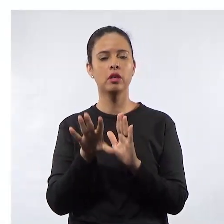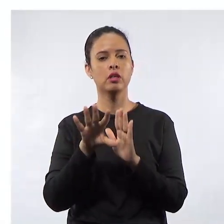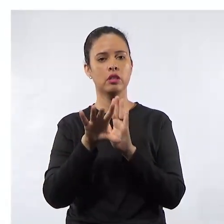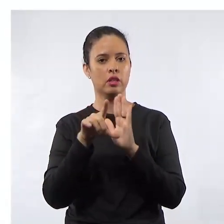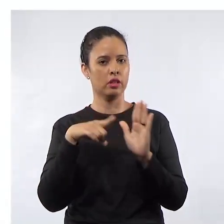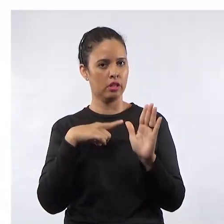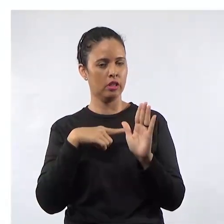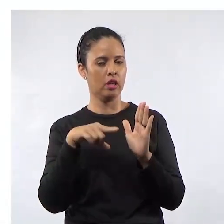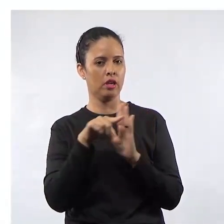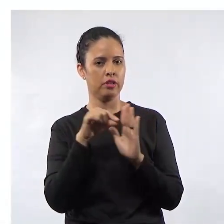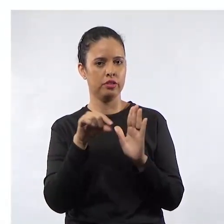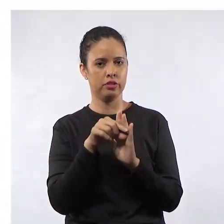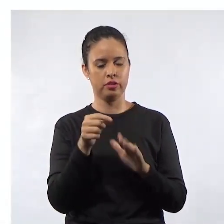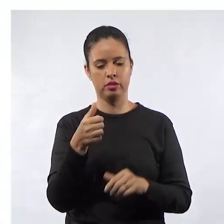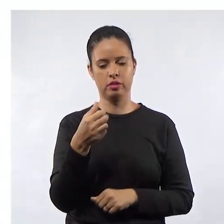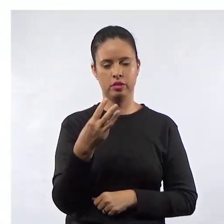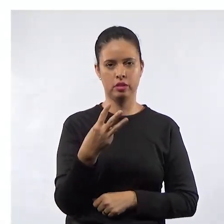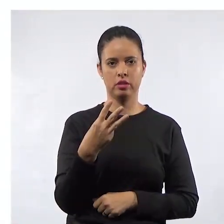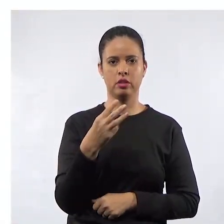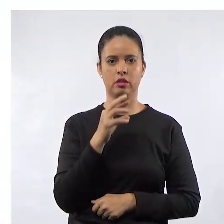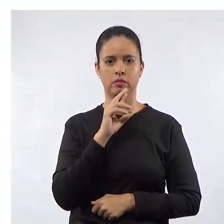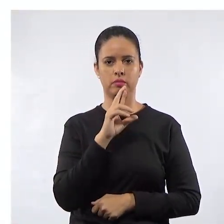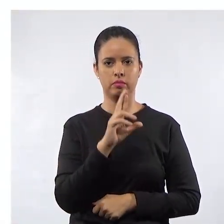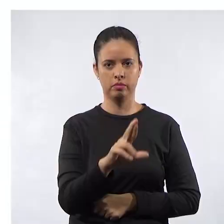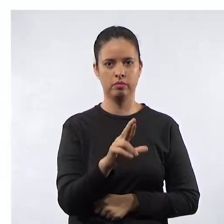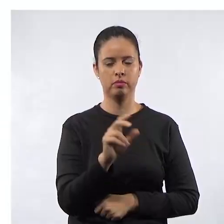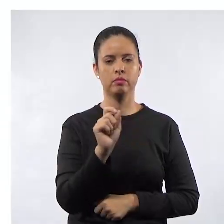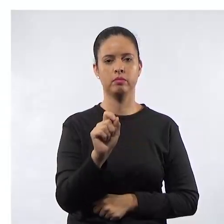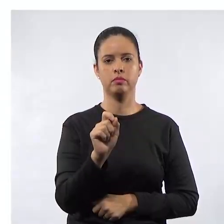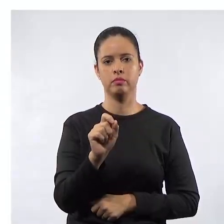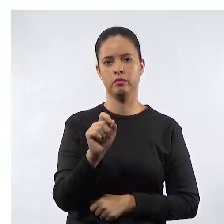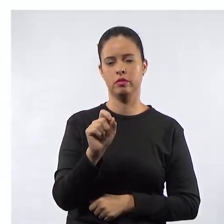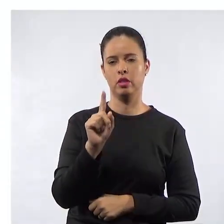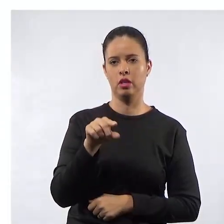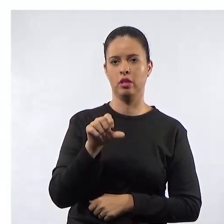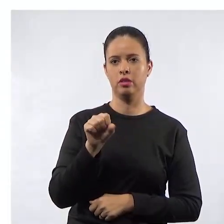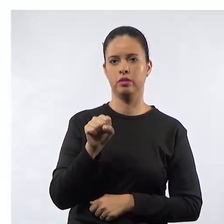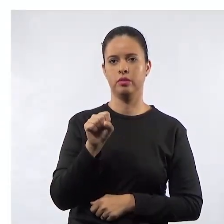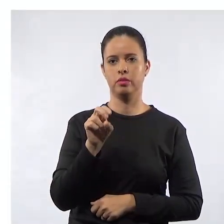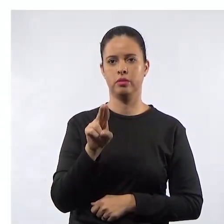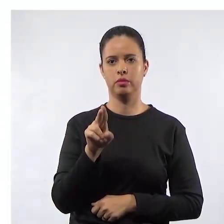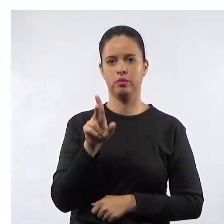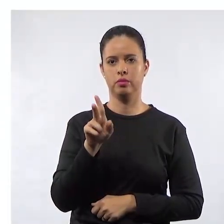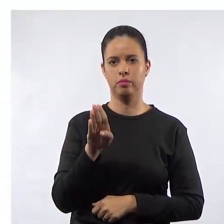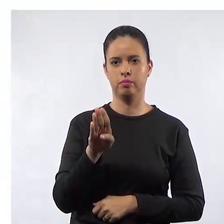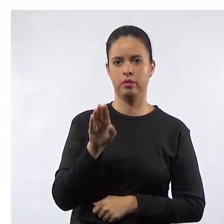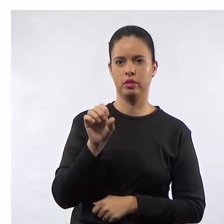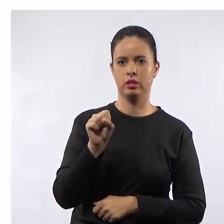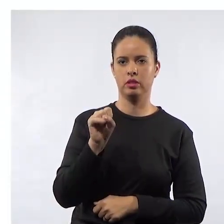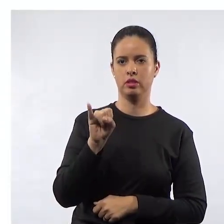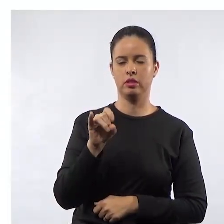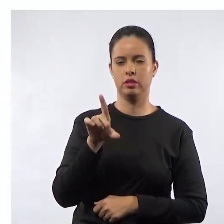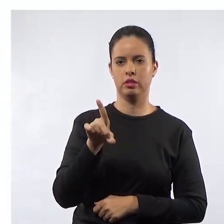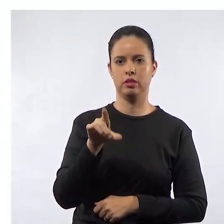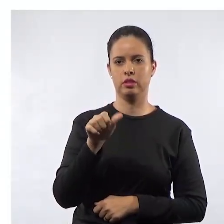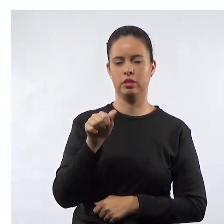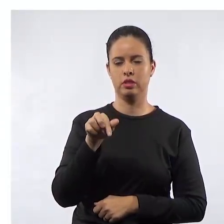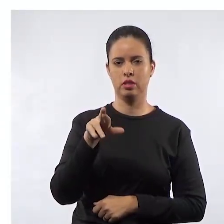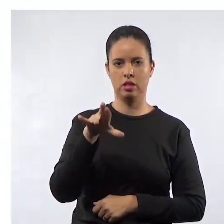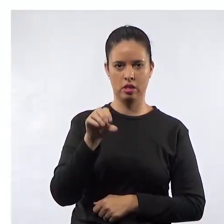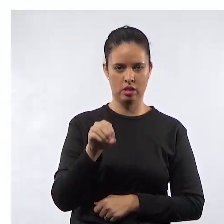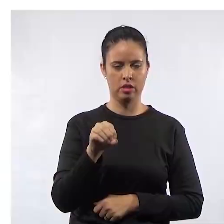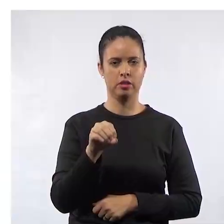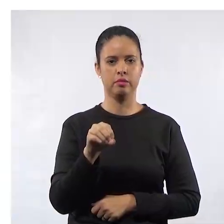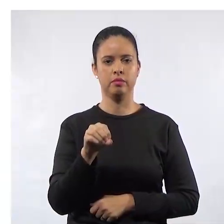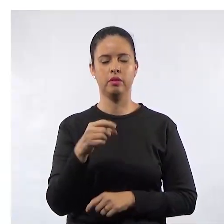artigo 13, respondendo de forma subsidiária, diferente quanto